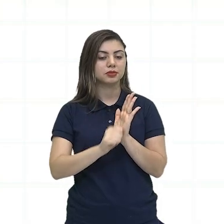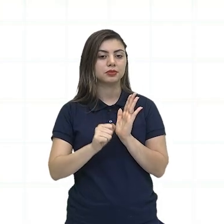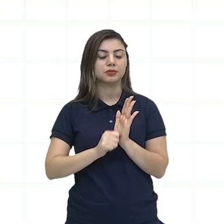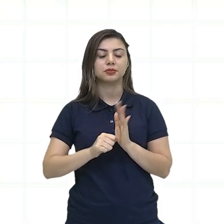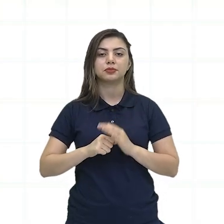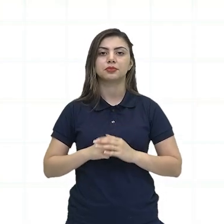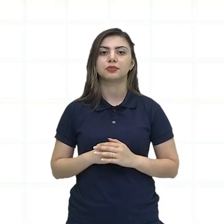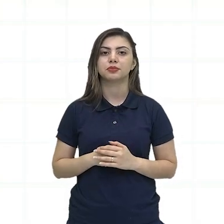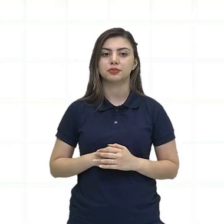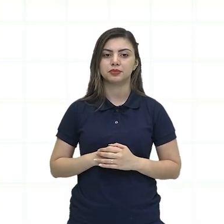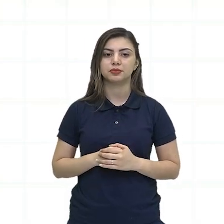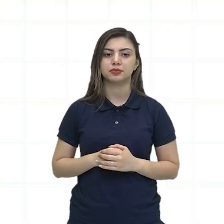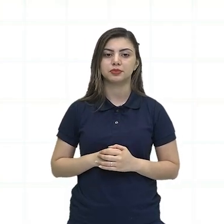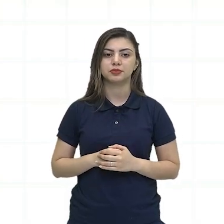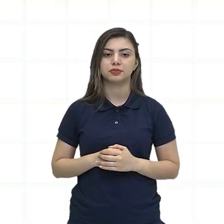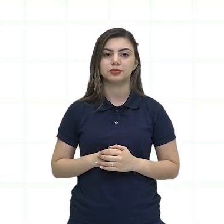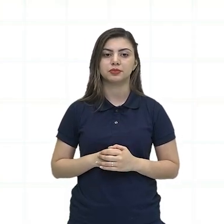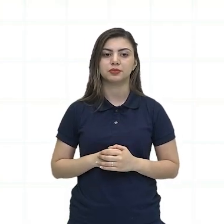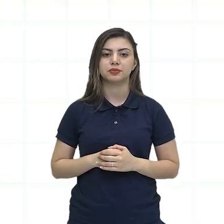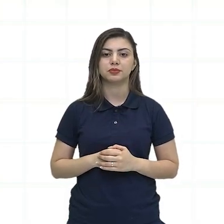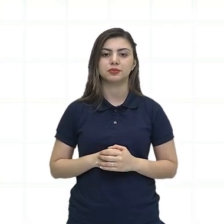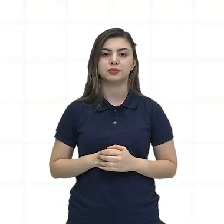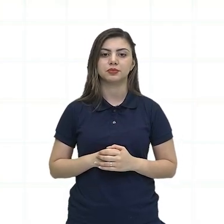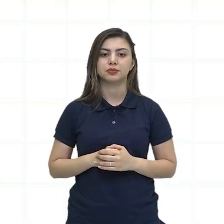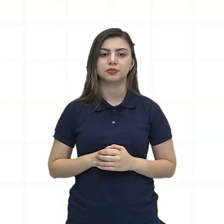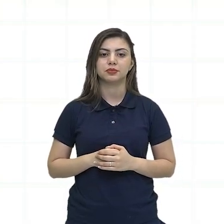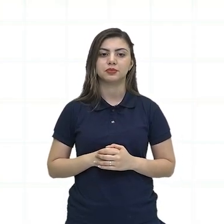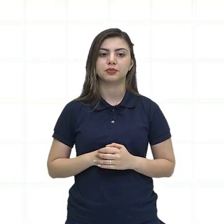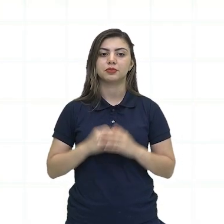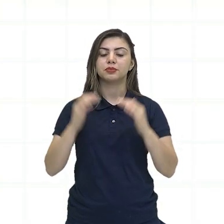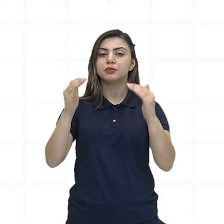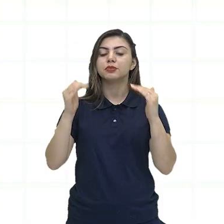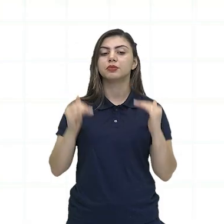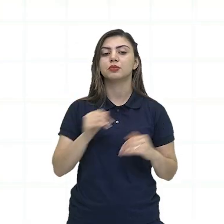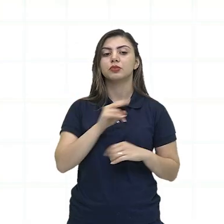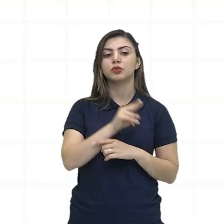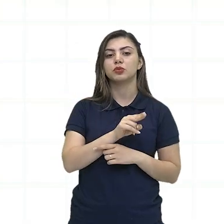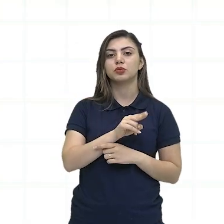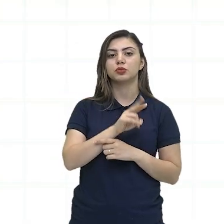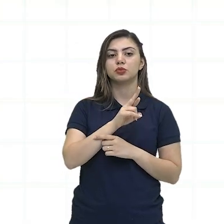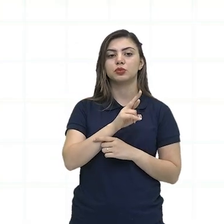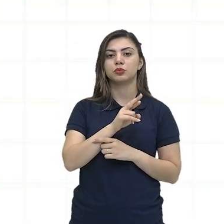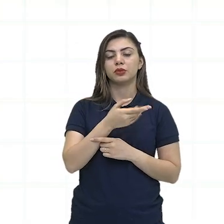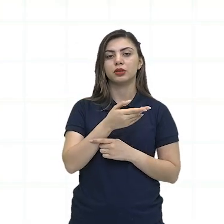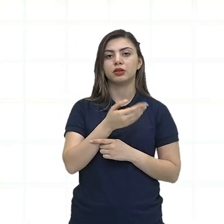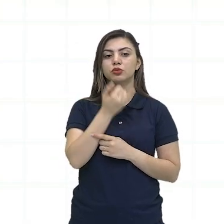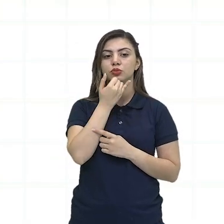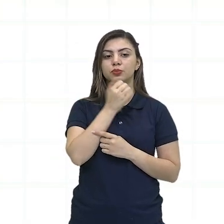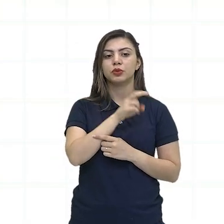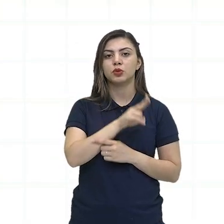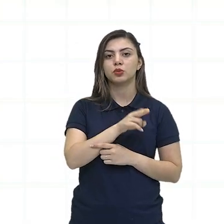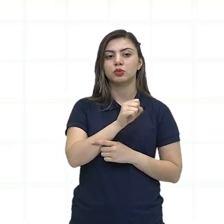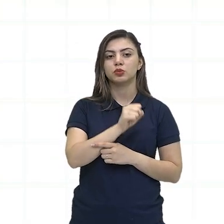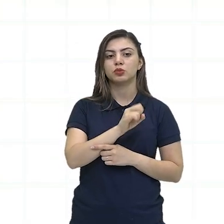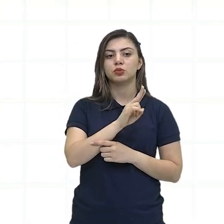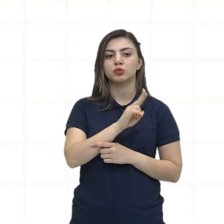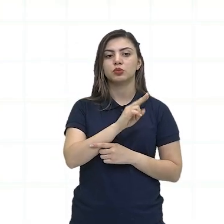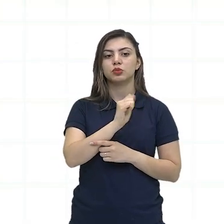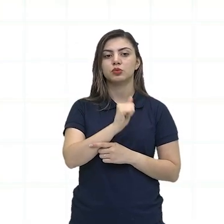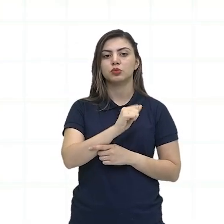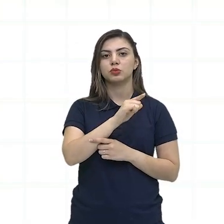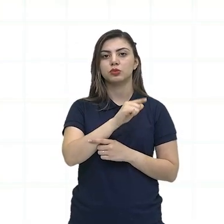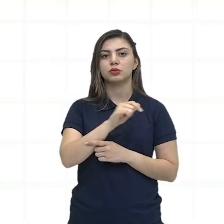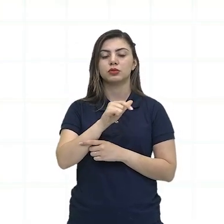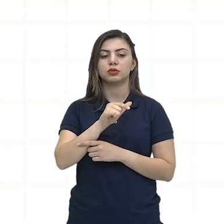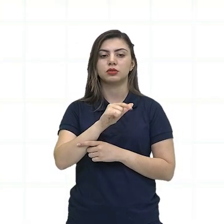always, sempre. E aqui, usually, usually, a pronúncia dele é assim mesmo,